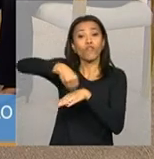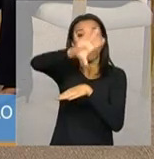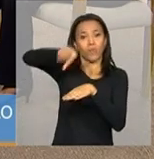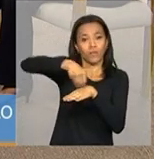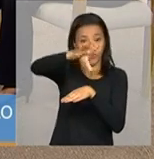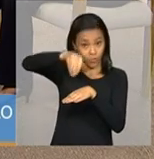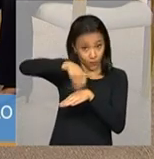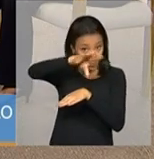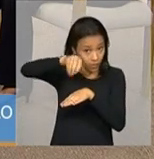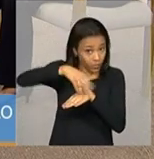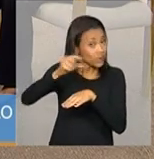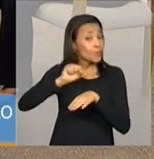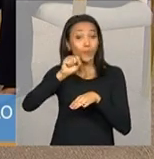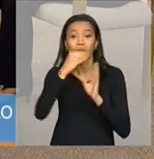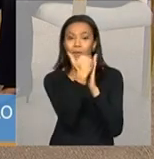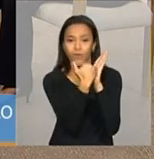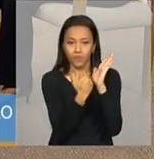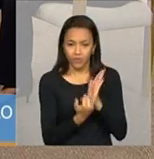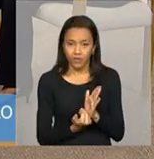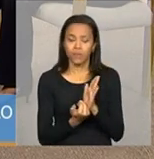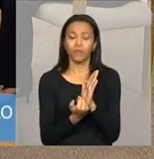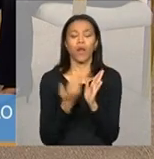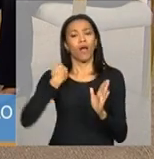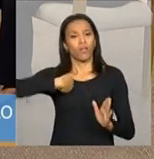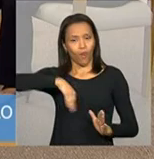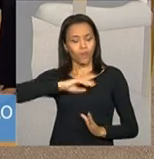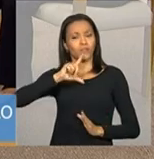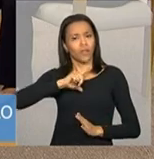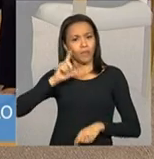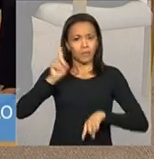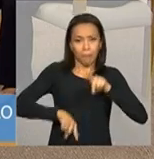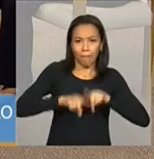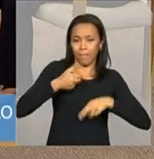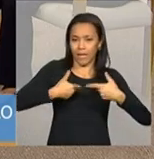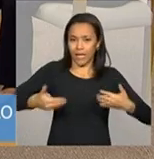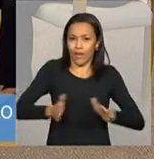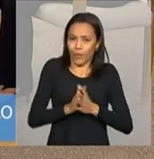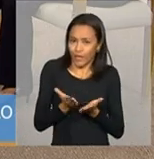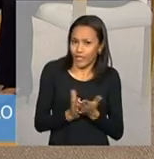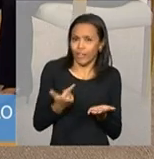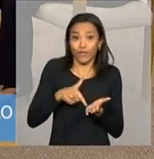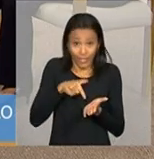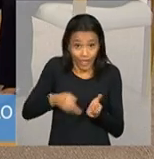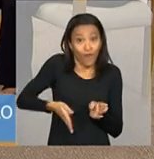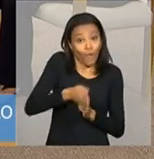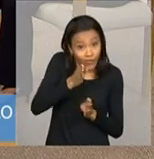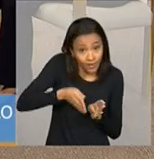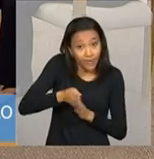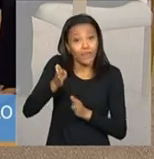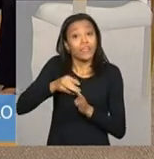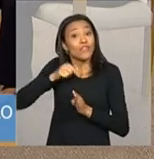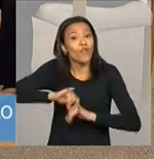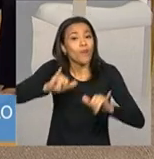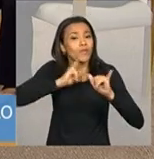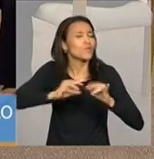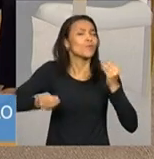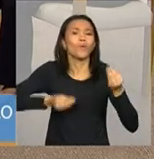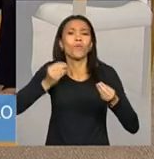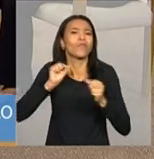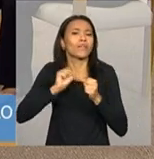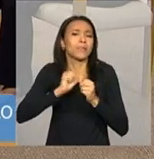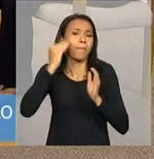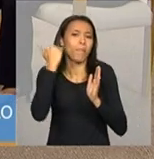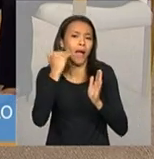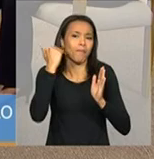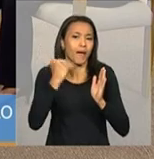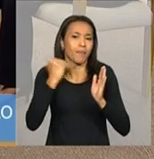né, a respeito do programa. Nós temos um material elaborado, que são informes, o passo a passo,